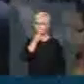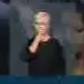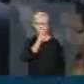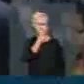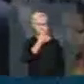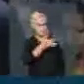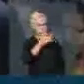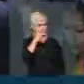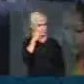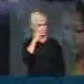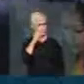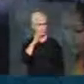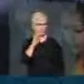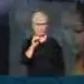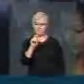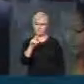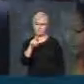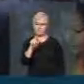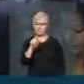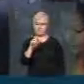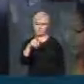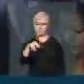o deputado Bolsonaro, até de forma equivocada,